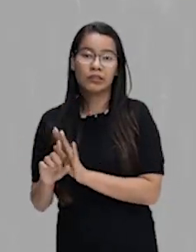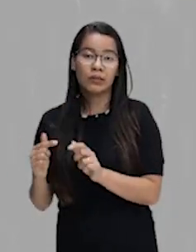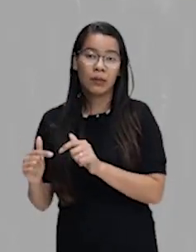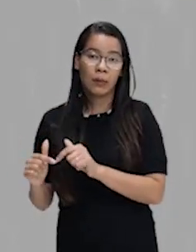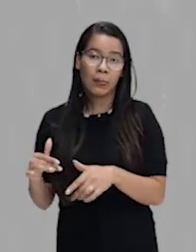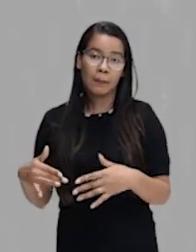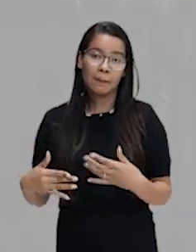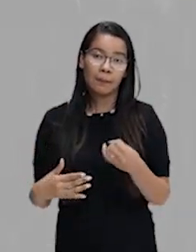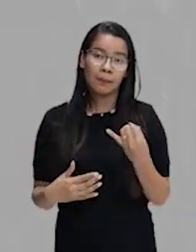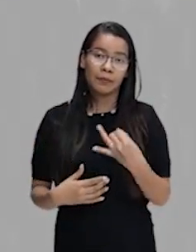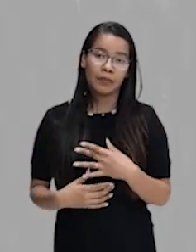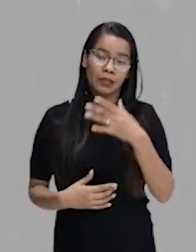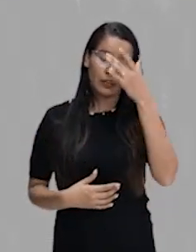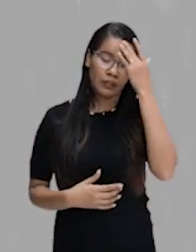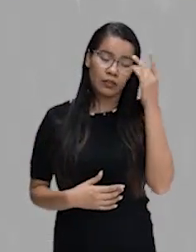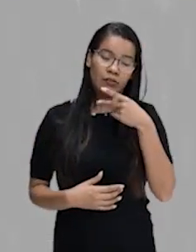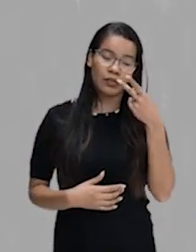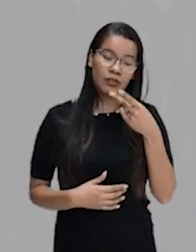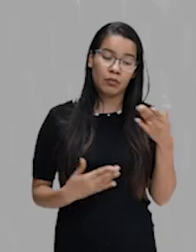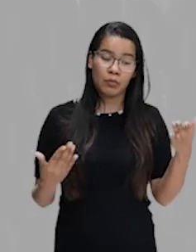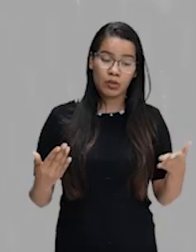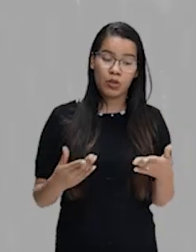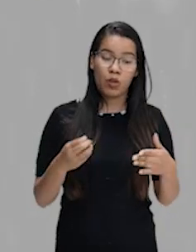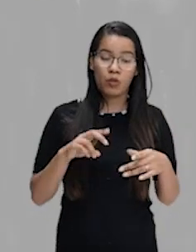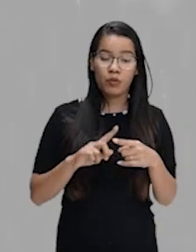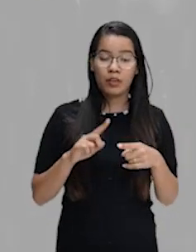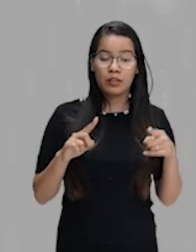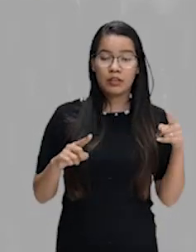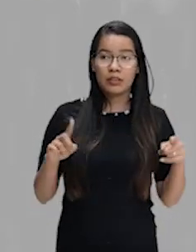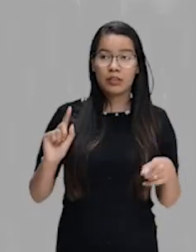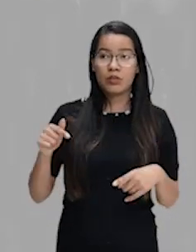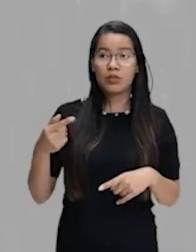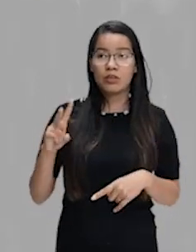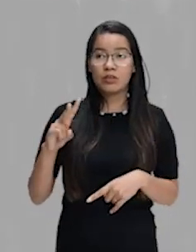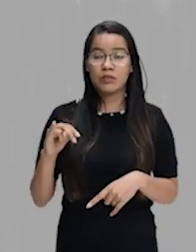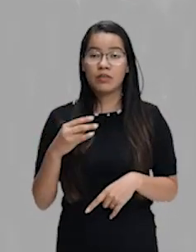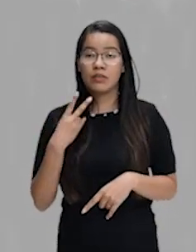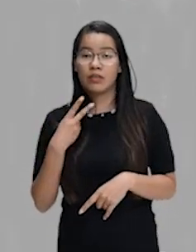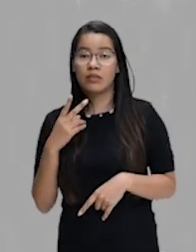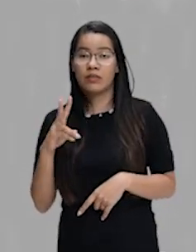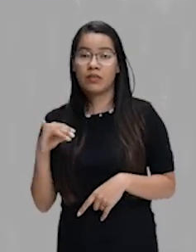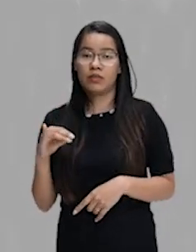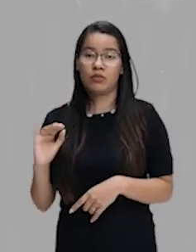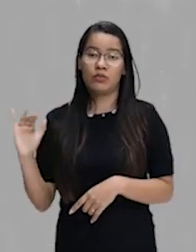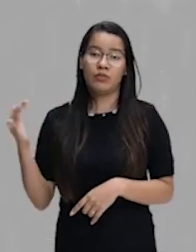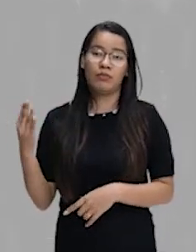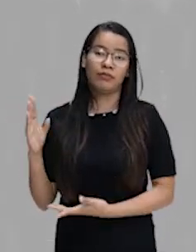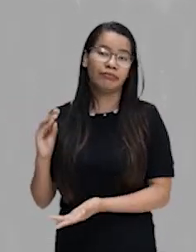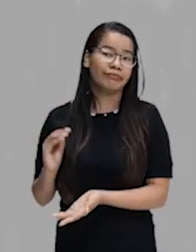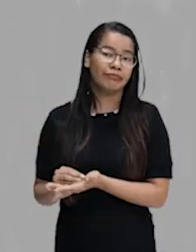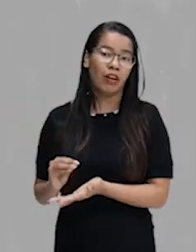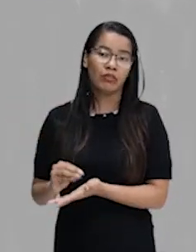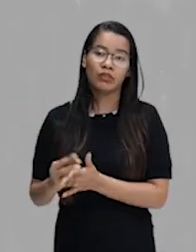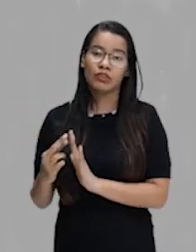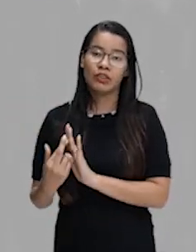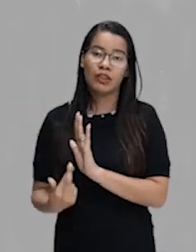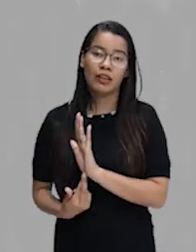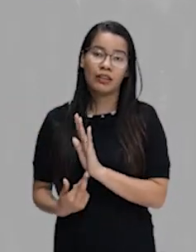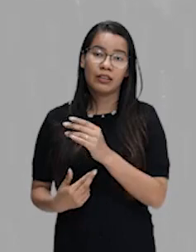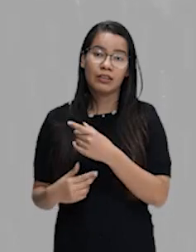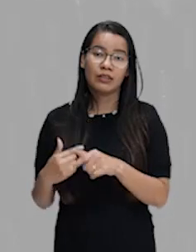ou flexibilizadas, outras dizem, na verdade, que vai acontecer uma precarização do trabalho, ou seja, que os trabalhadores